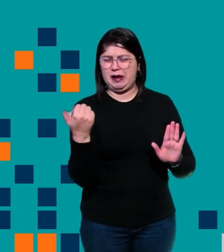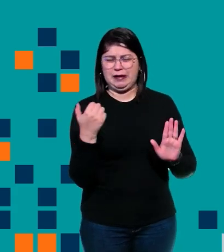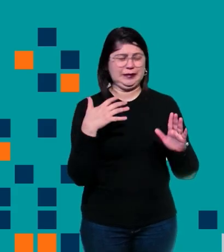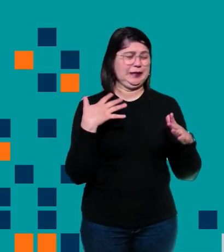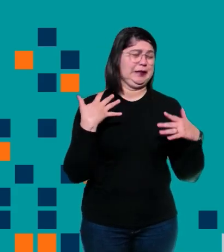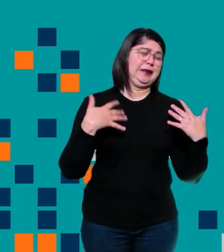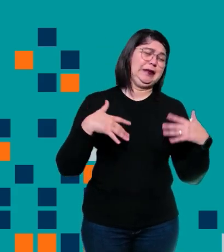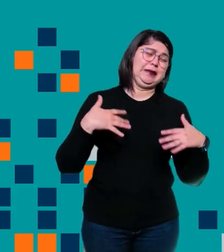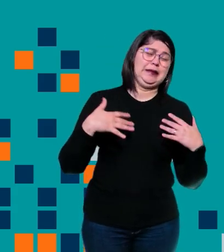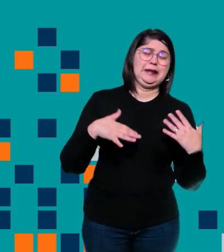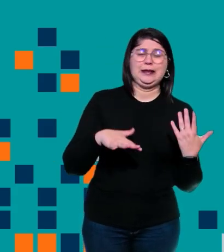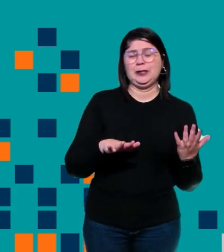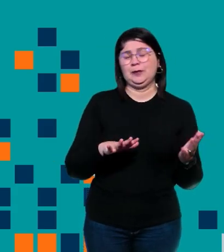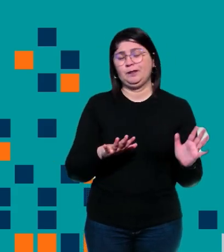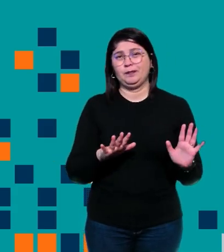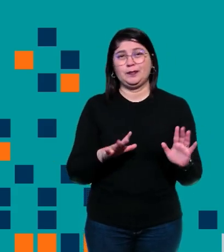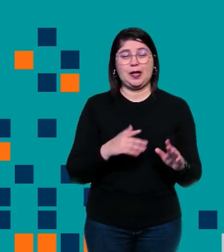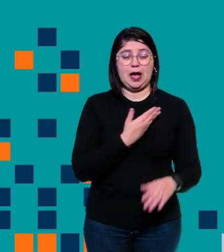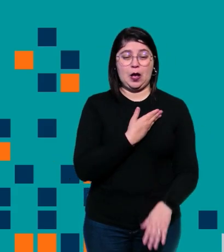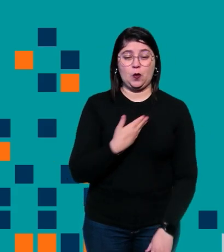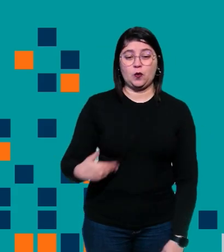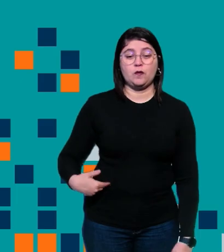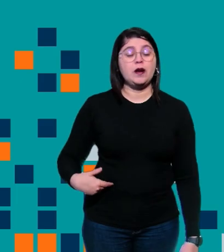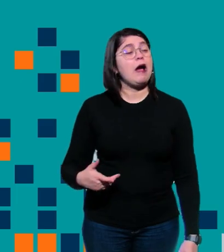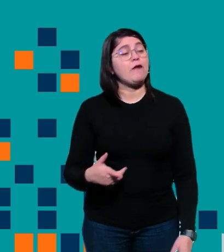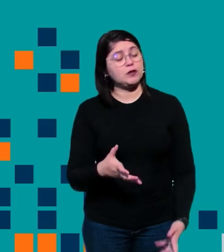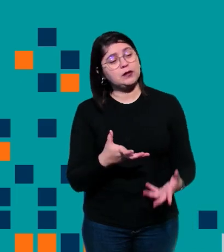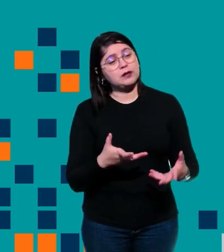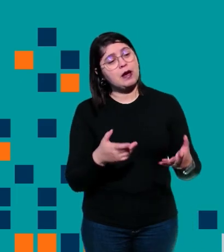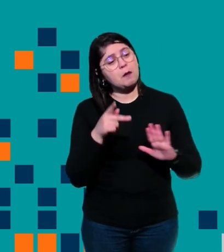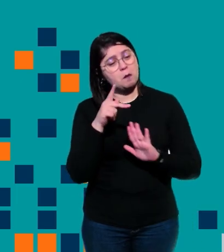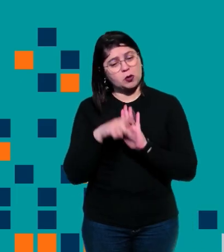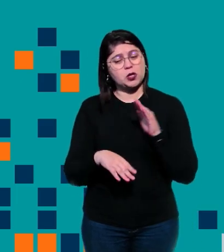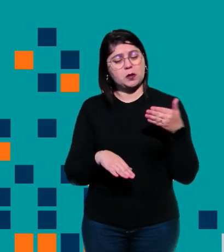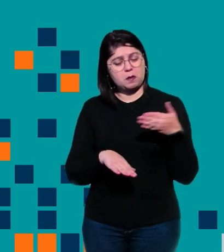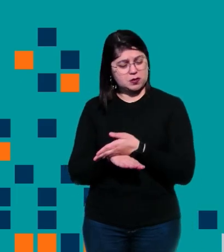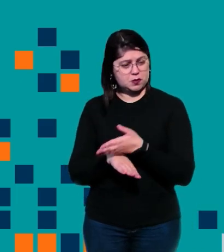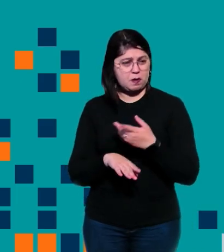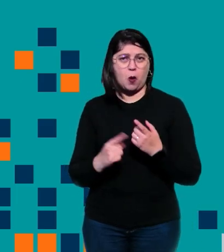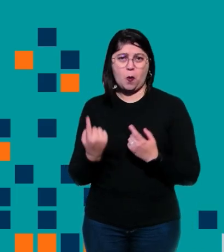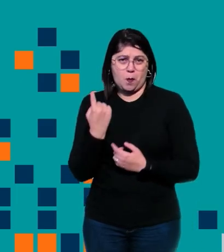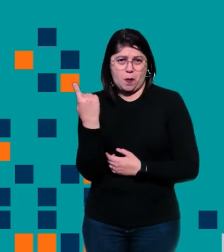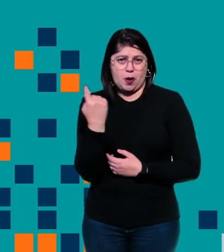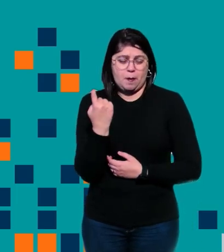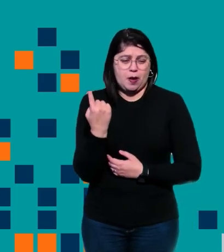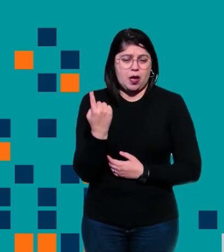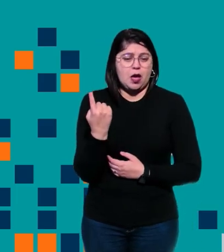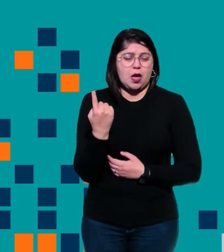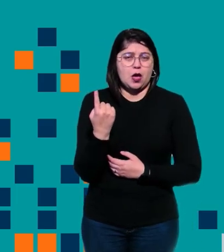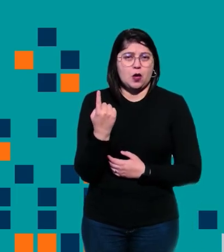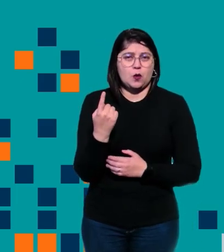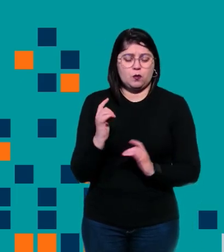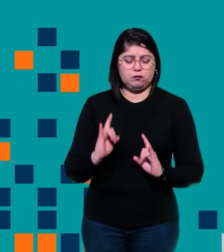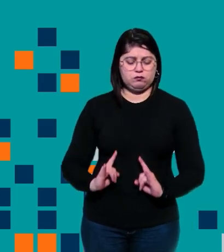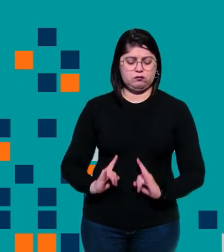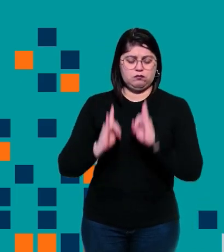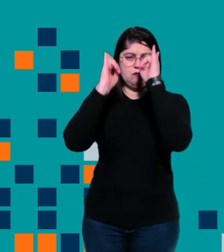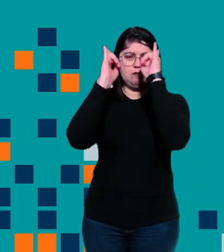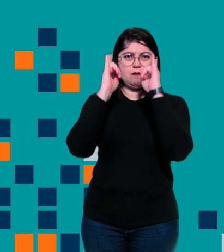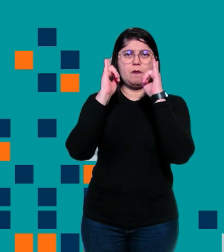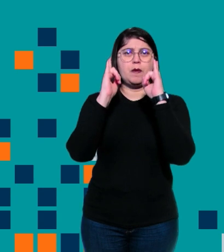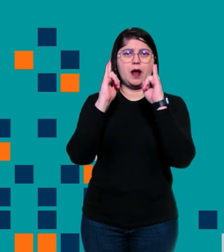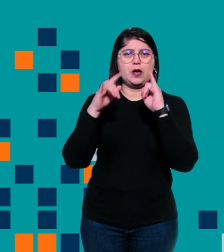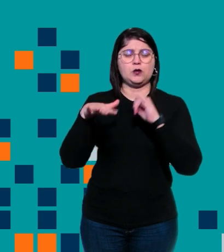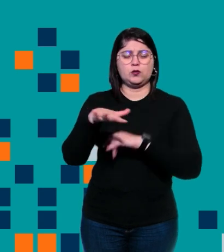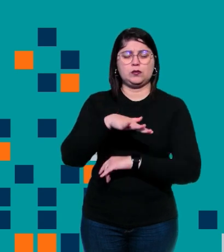coisa... E meio que o governo deu... vocês não querem fazer esse projeto aqui? Vai ser o primeiro prédio da revitalização da